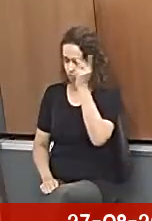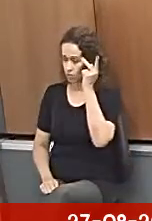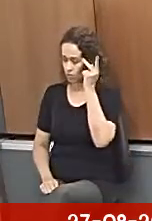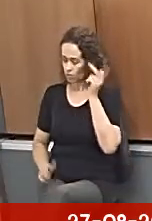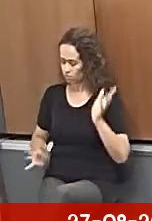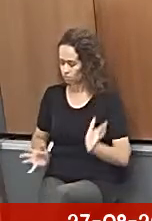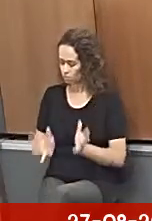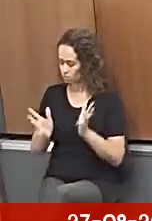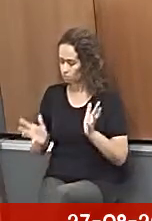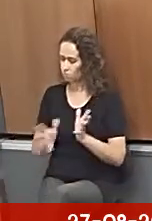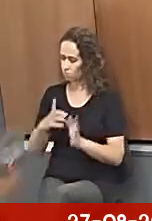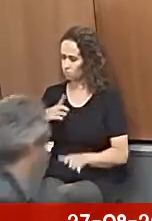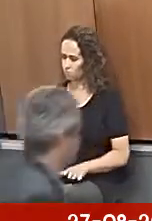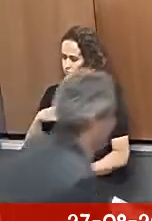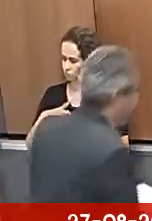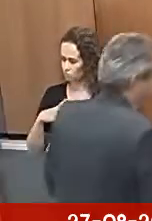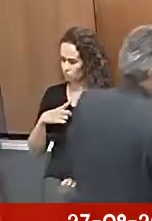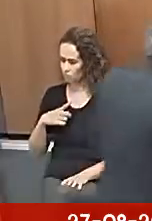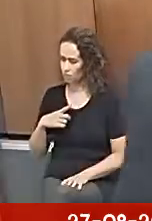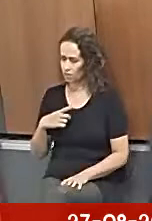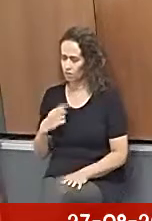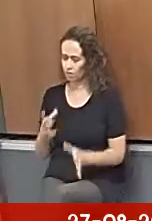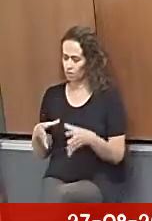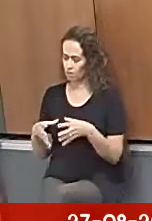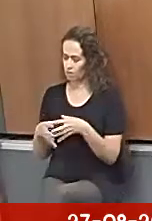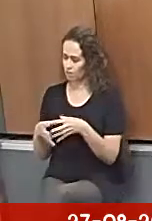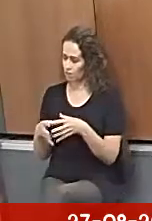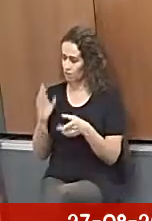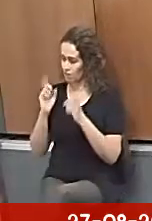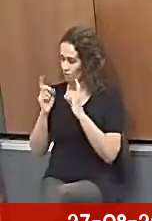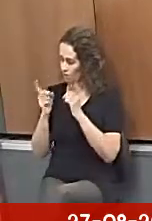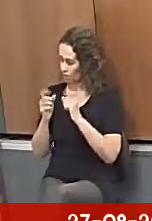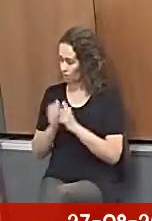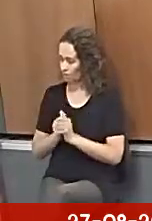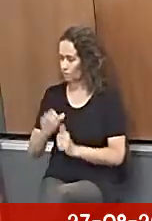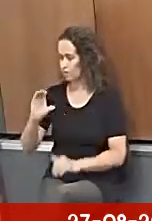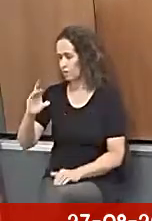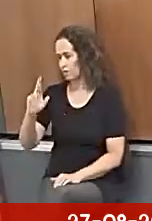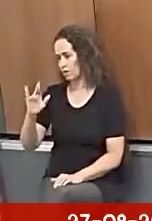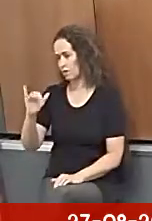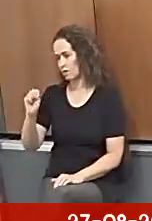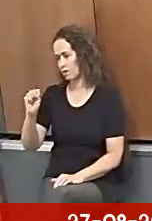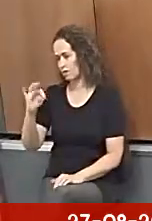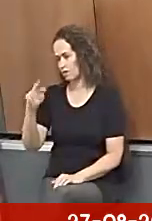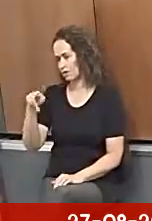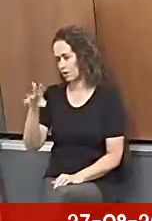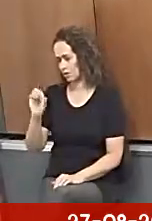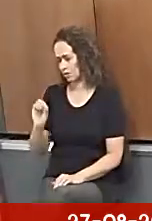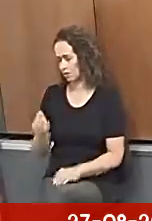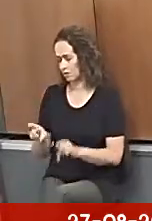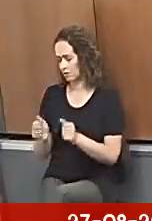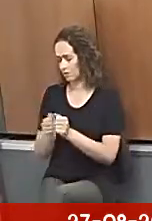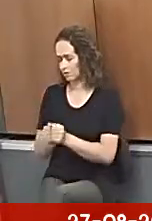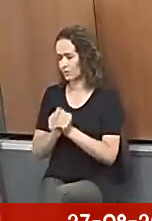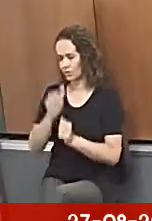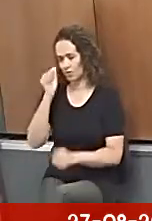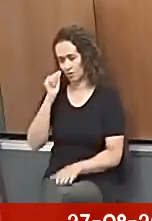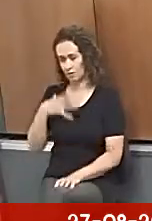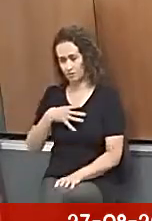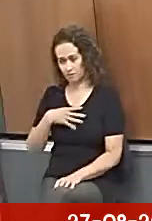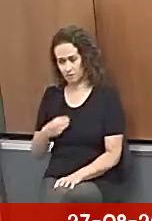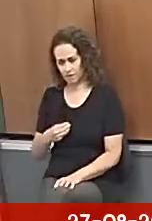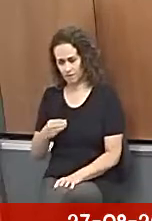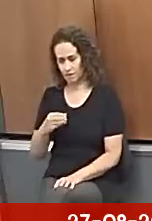essa audiência ao cristiano rucka e à sua filha isabella nossa querida bela